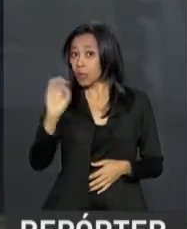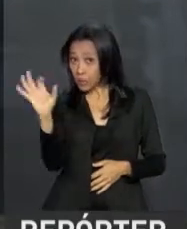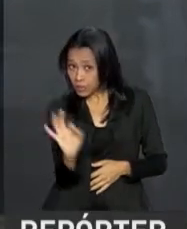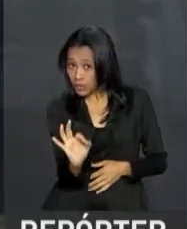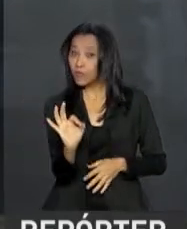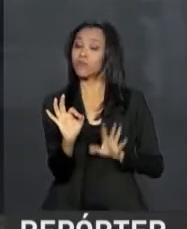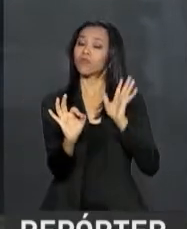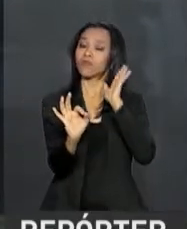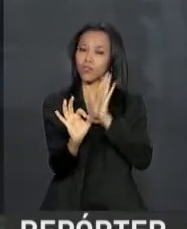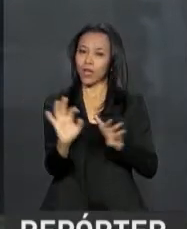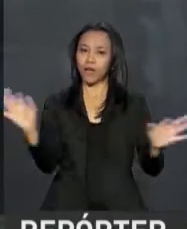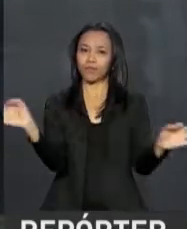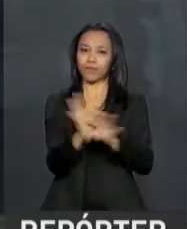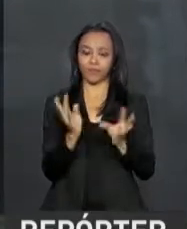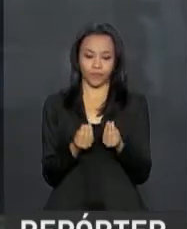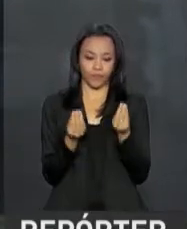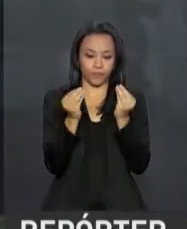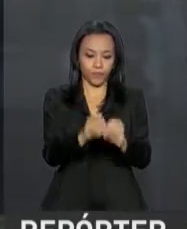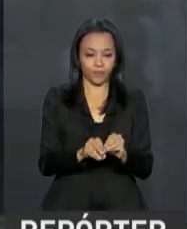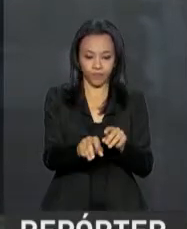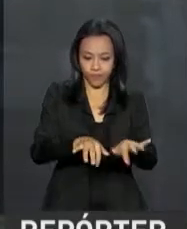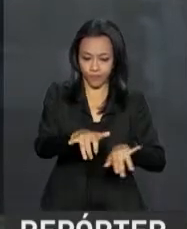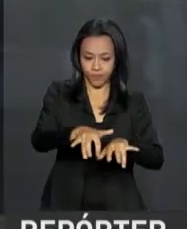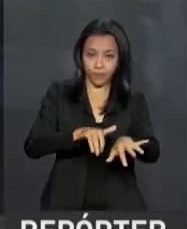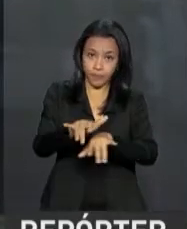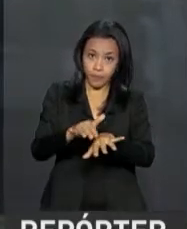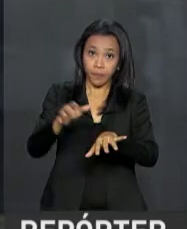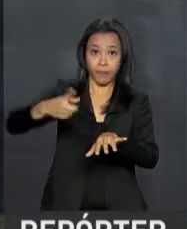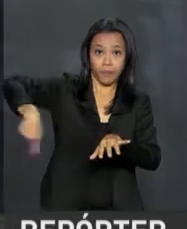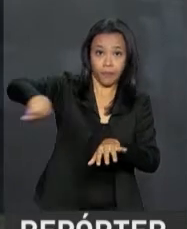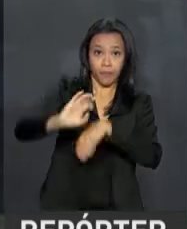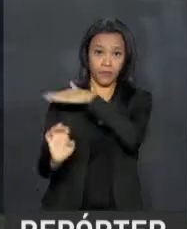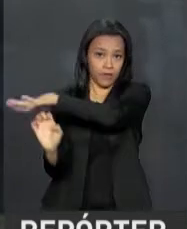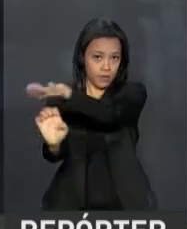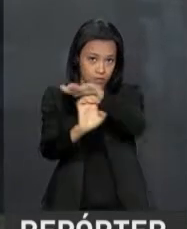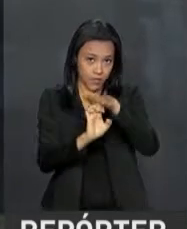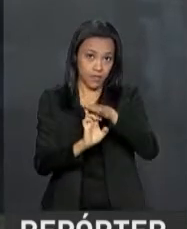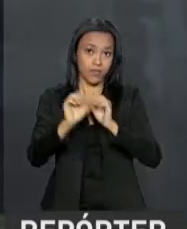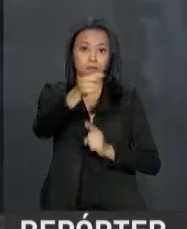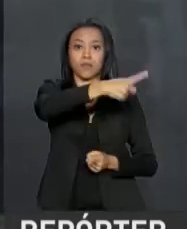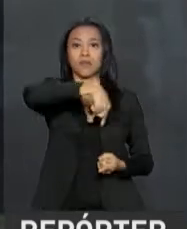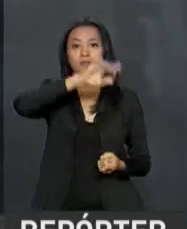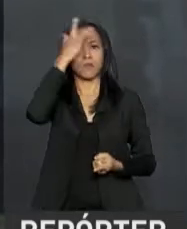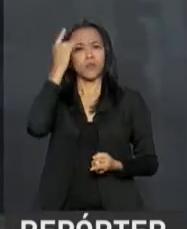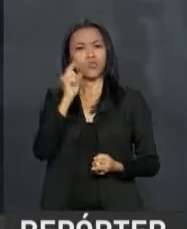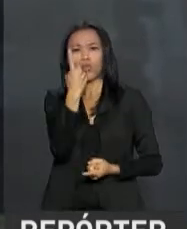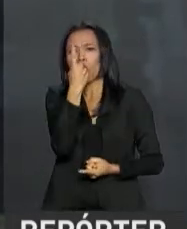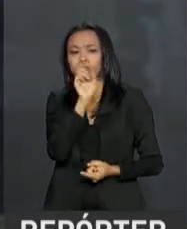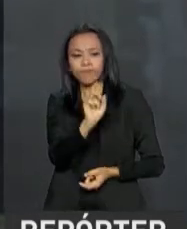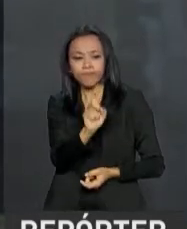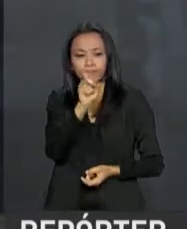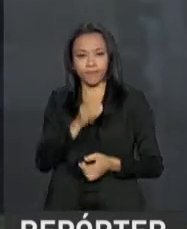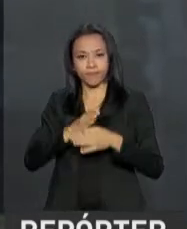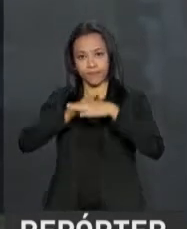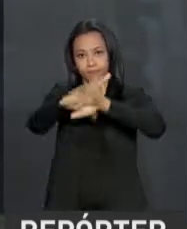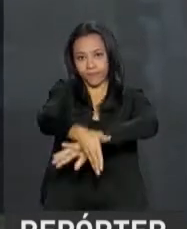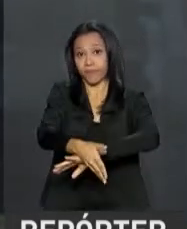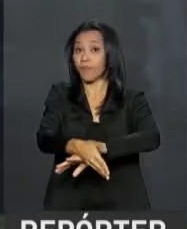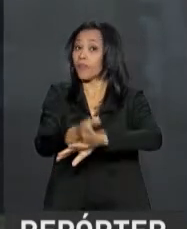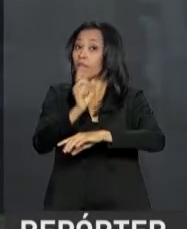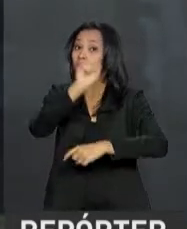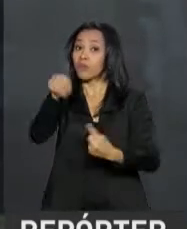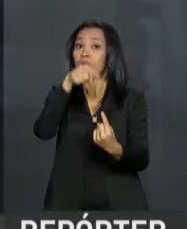completamente digitalizados cidadãos e empresários poderão acessar esses serviços com apenas um login a idéia é